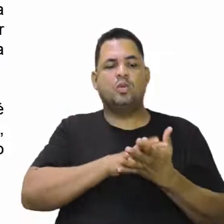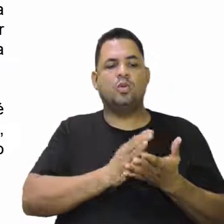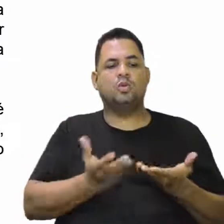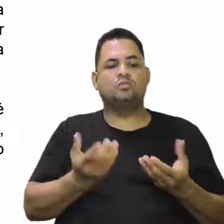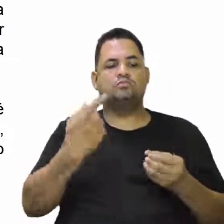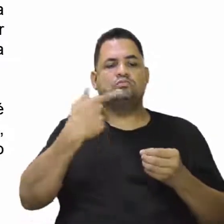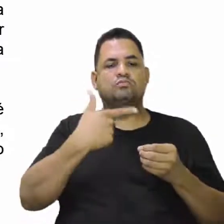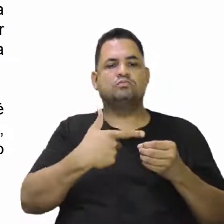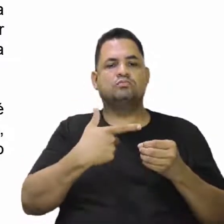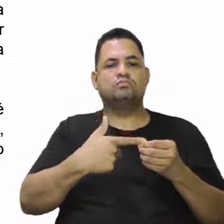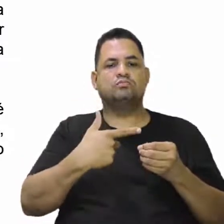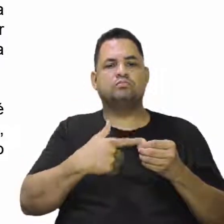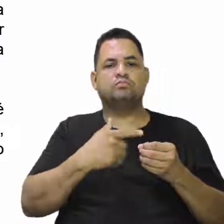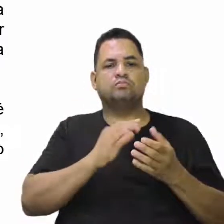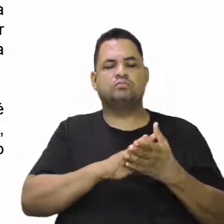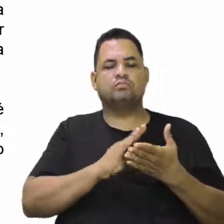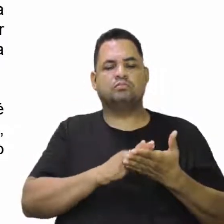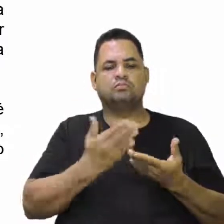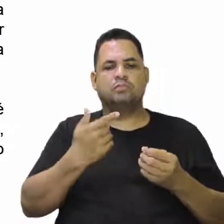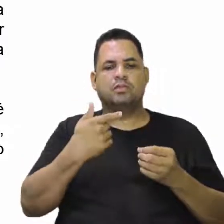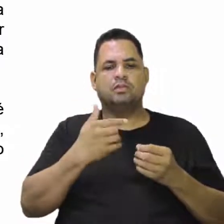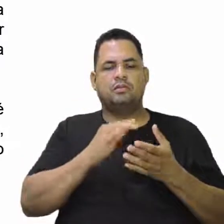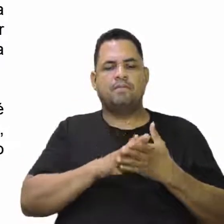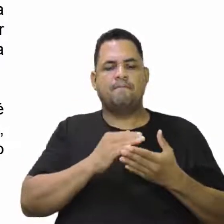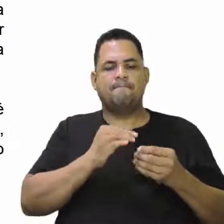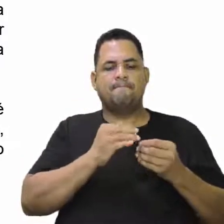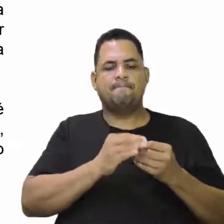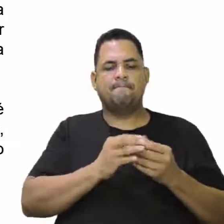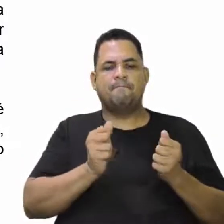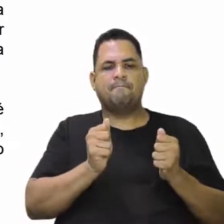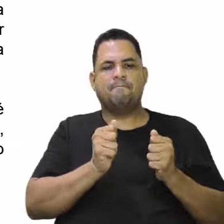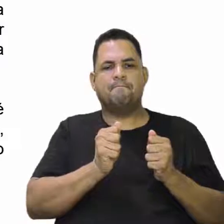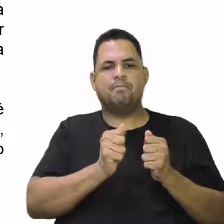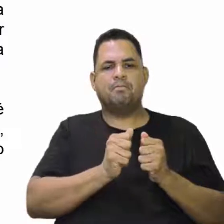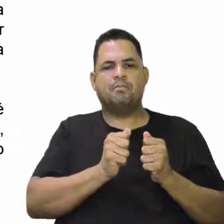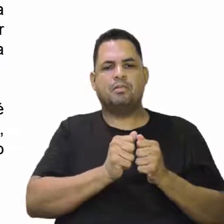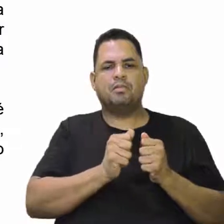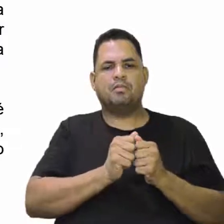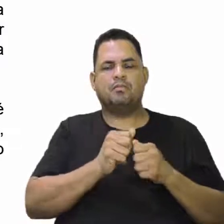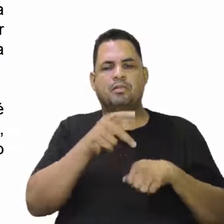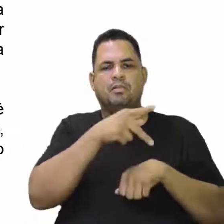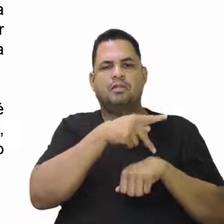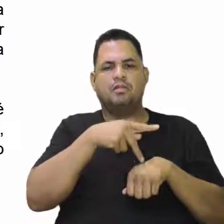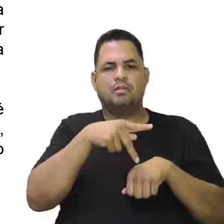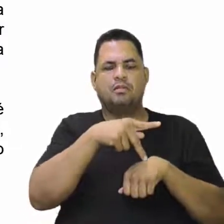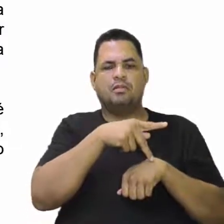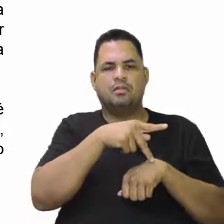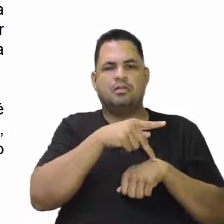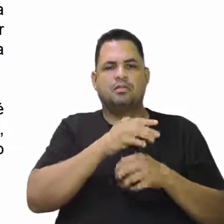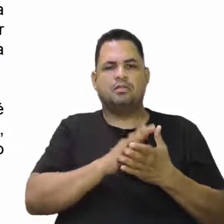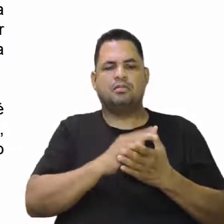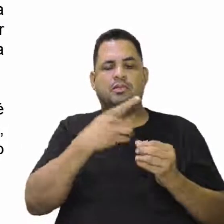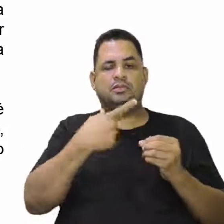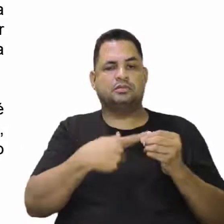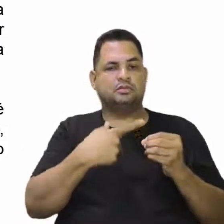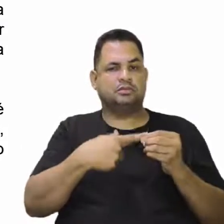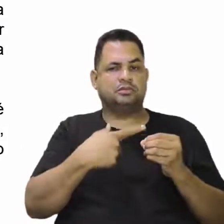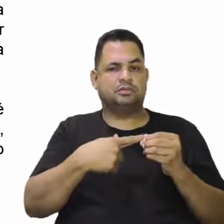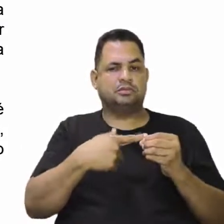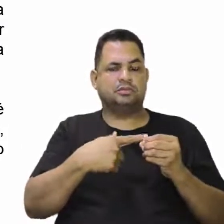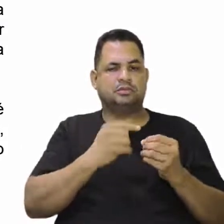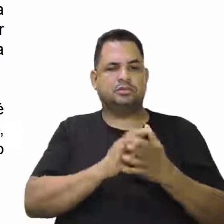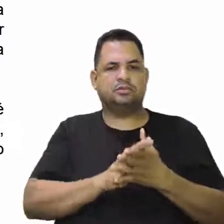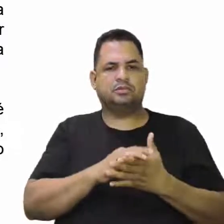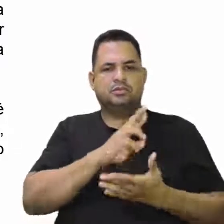uma ponta do país. Punta Cana é uma localização, é uma cidade ali da